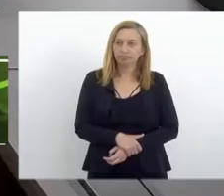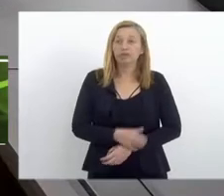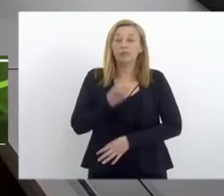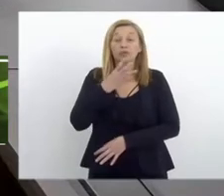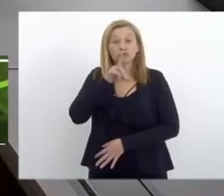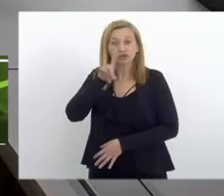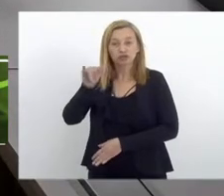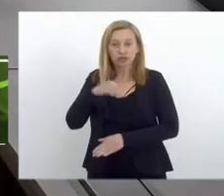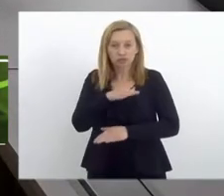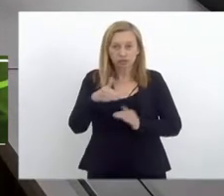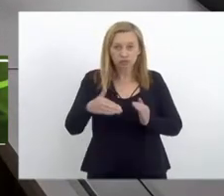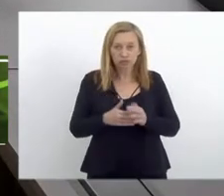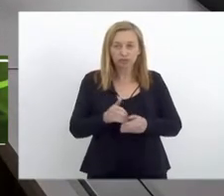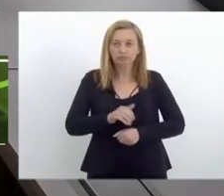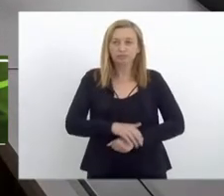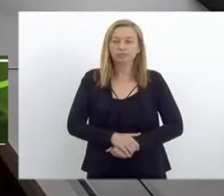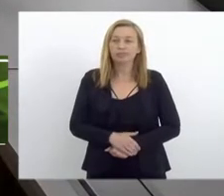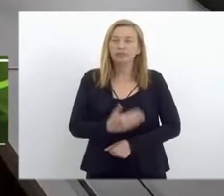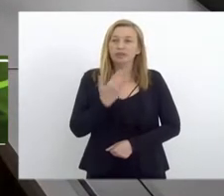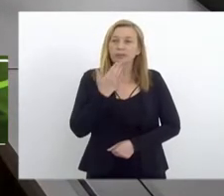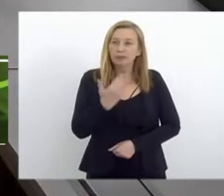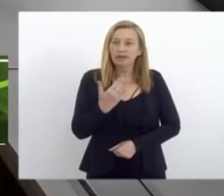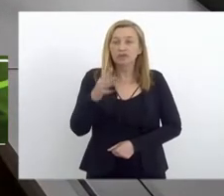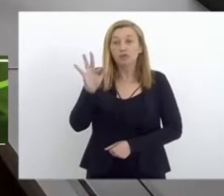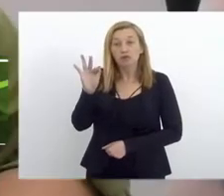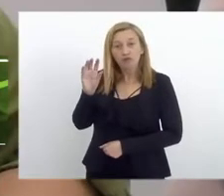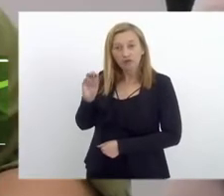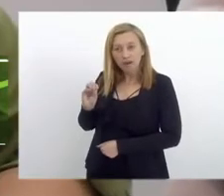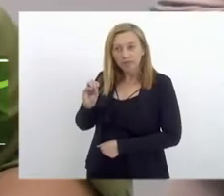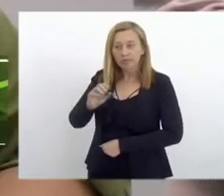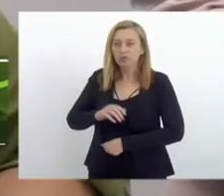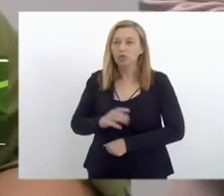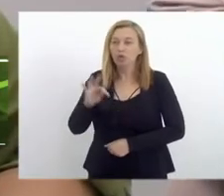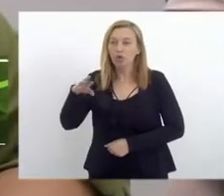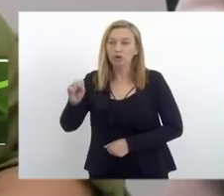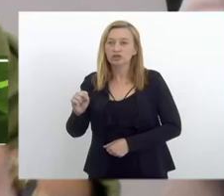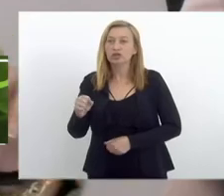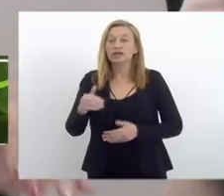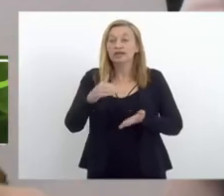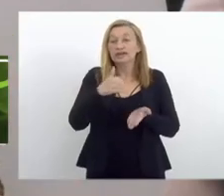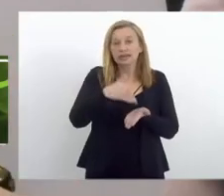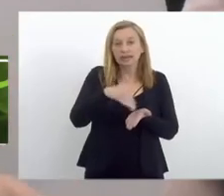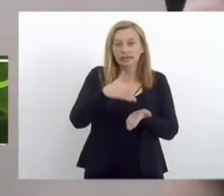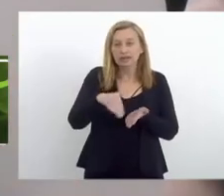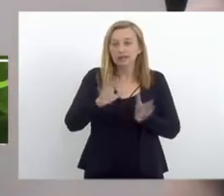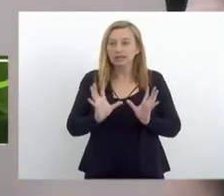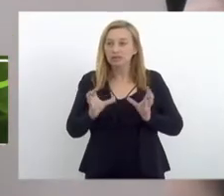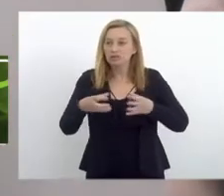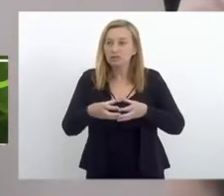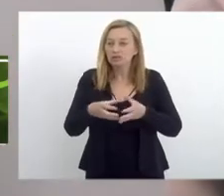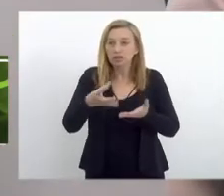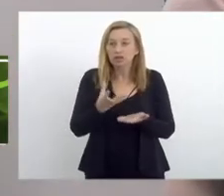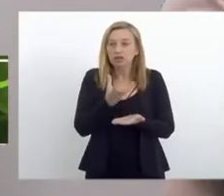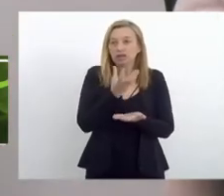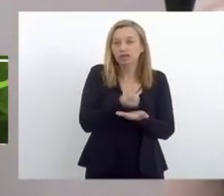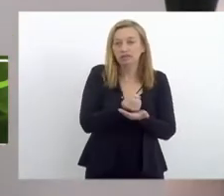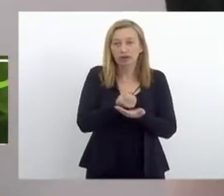Bom dia a todos. Peço ao Fábio Costa, secretário desta comissão, que grave esta